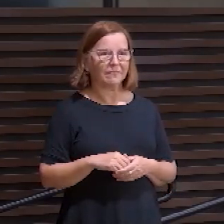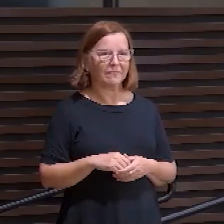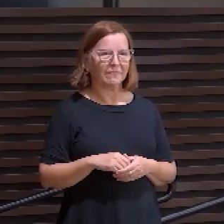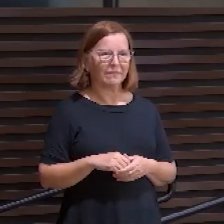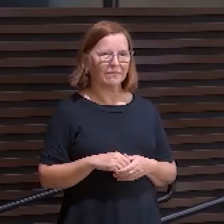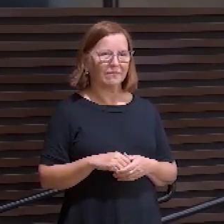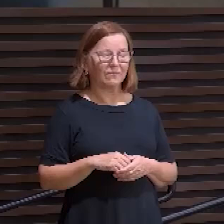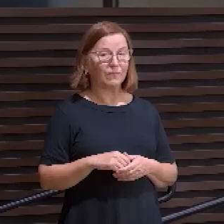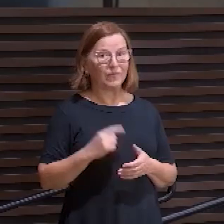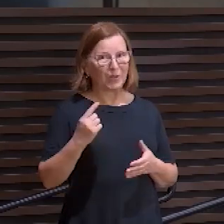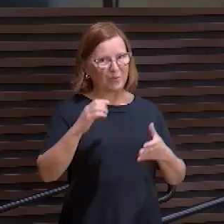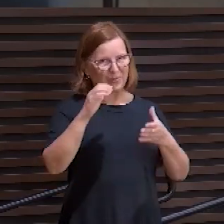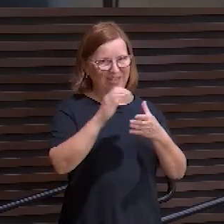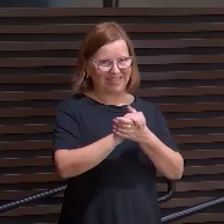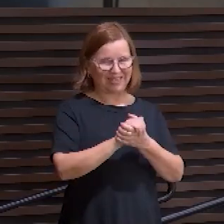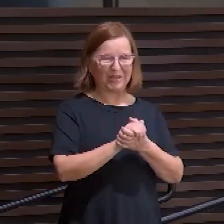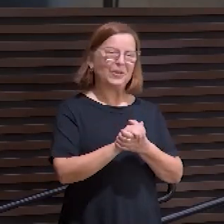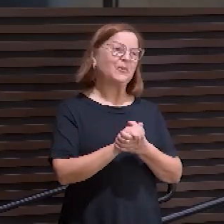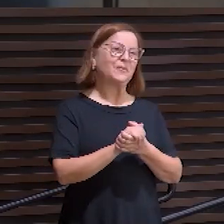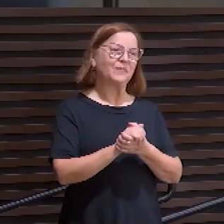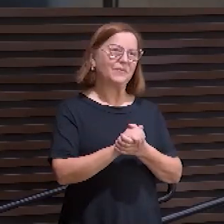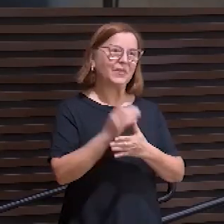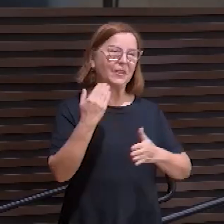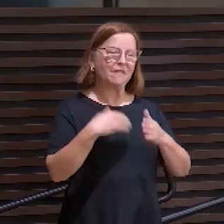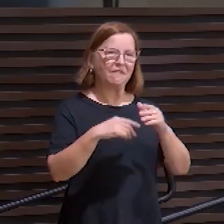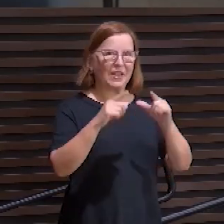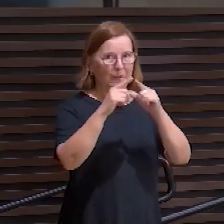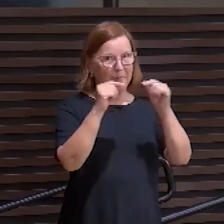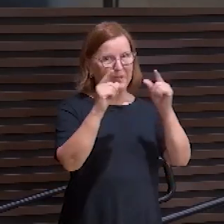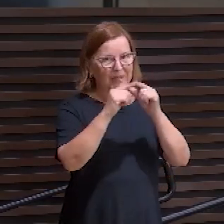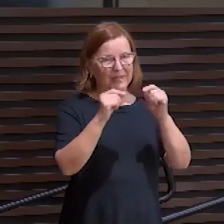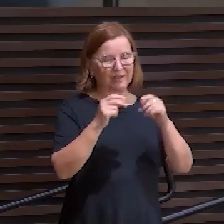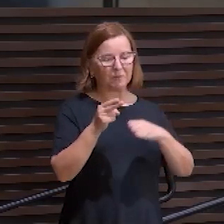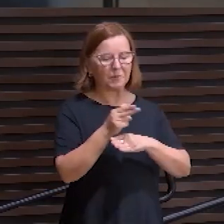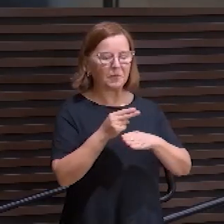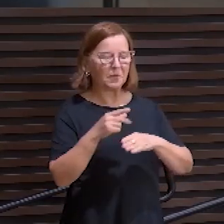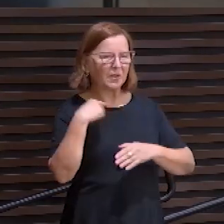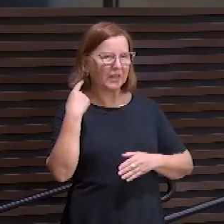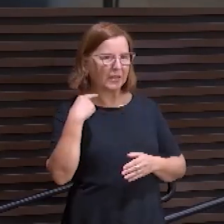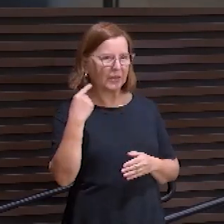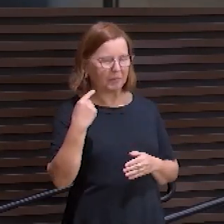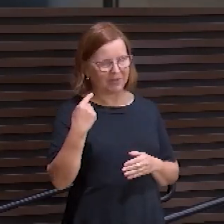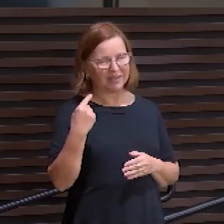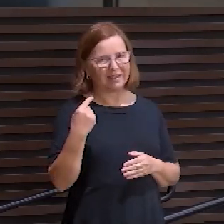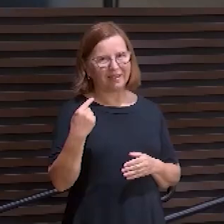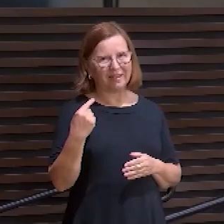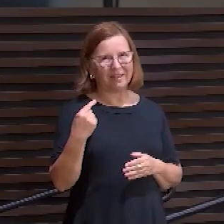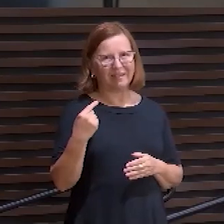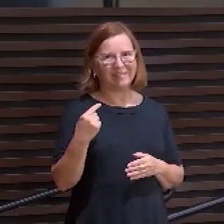Um casal vai a Brasília e procura o deputado da sua